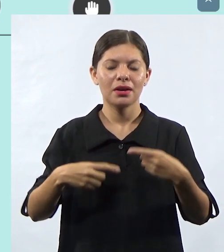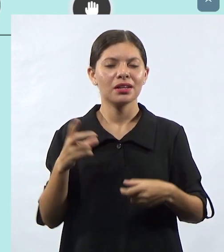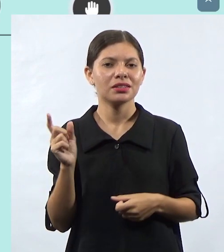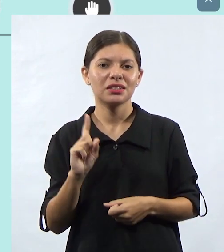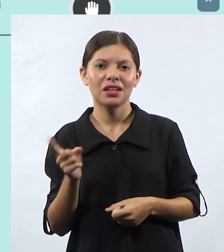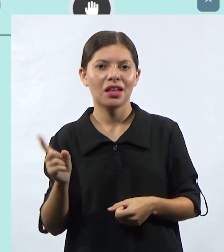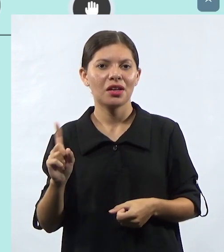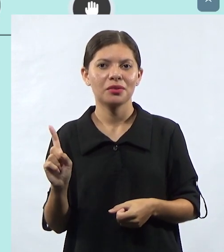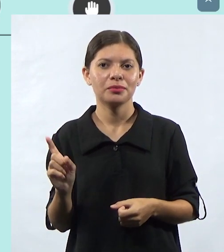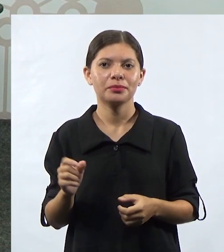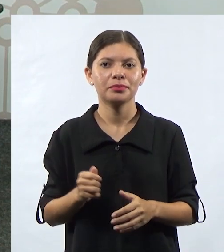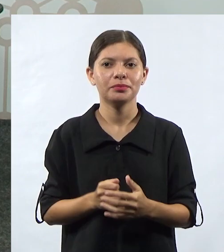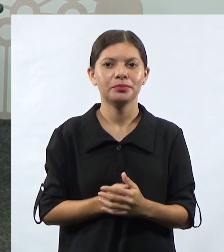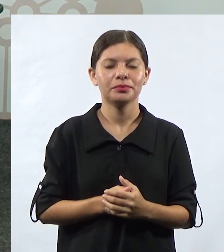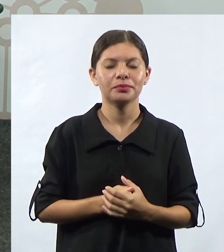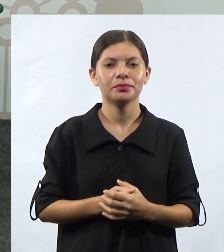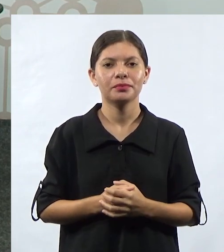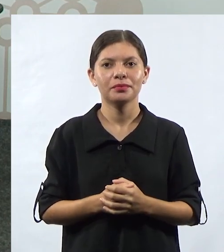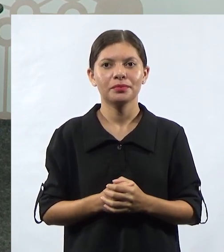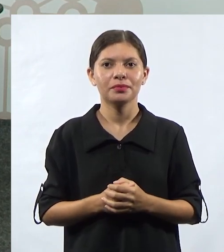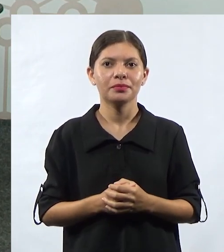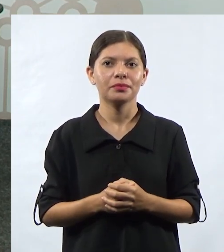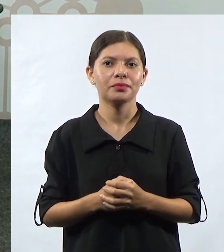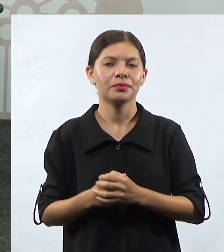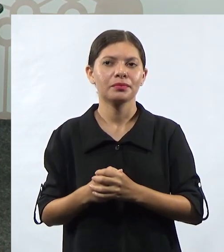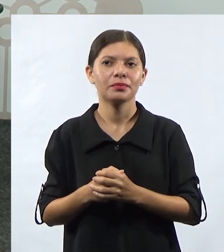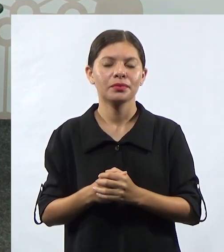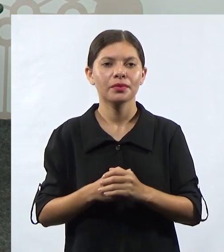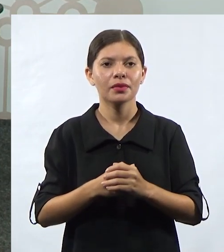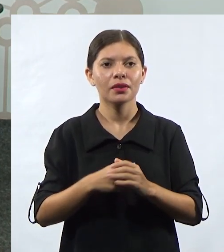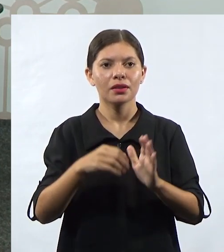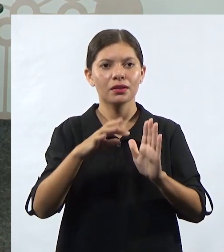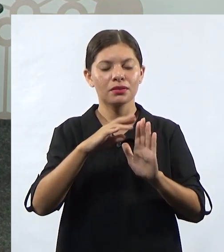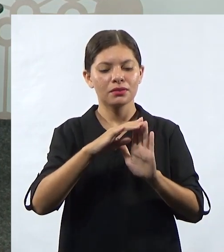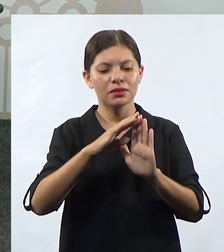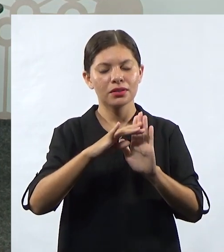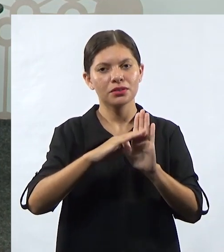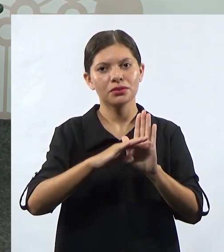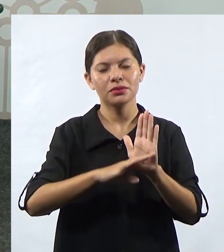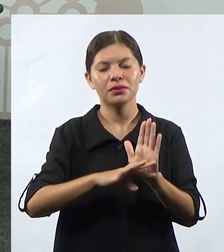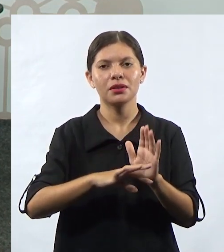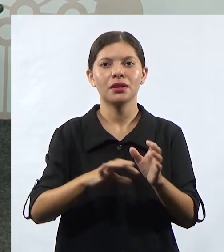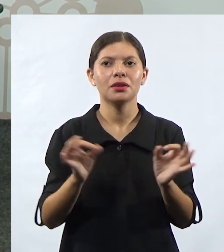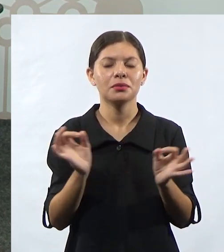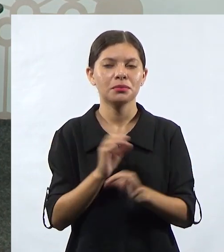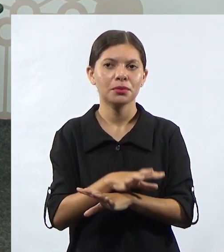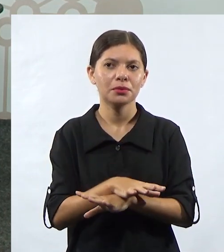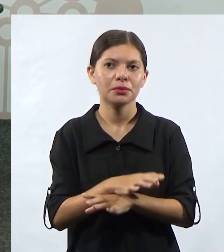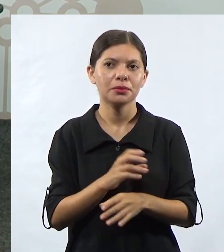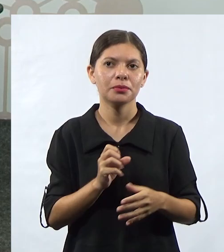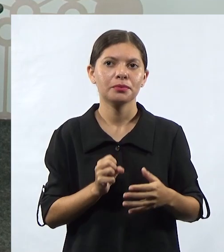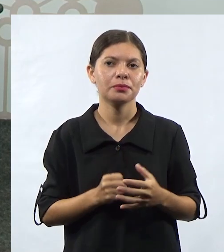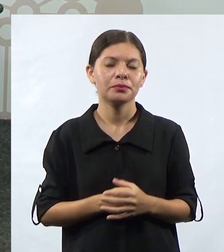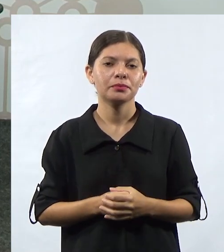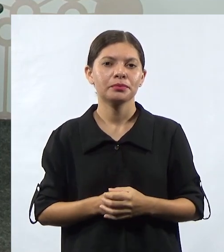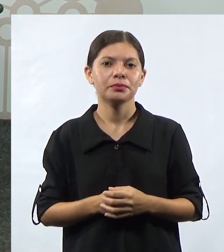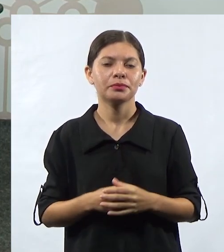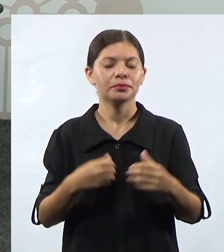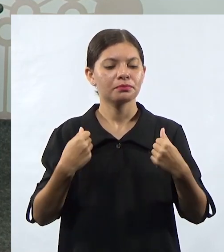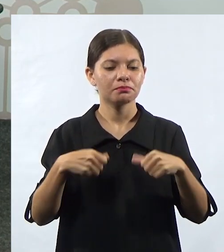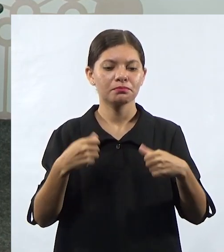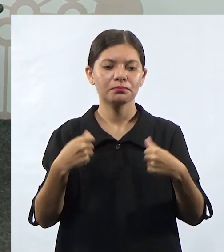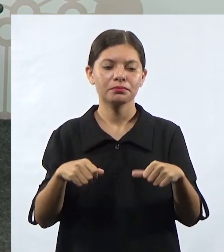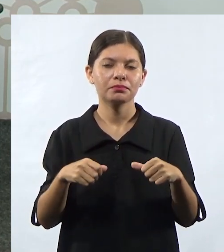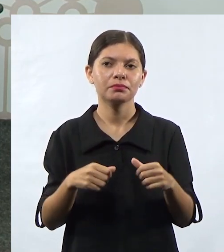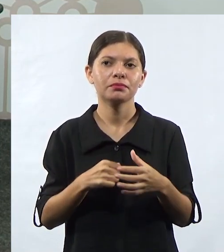Faz um questionário e pronto, tá? Tá resolvido, né? Aí nesses casos, não há necessidade nem de ir, né? Você pode fazer o questionário,